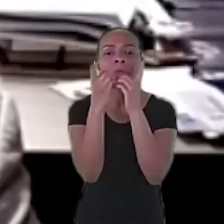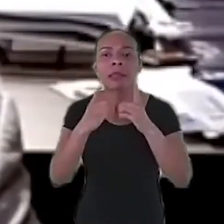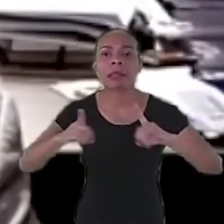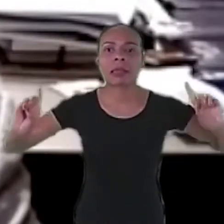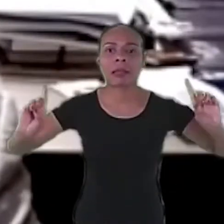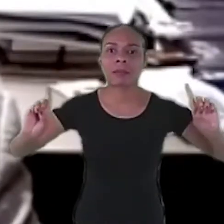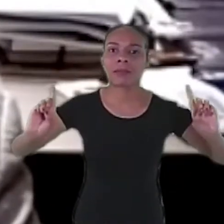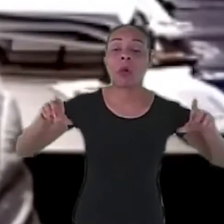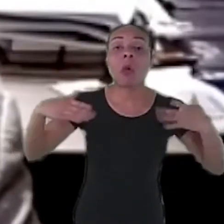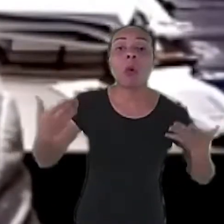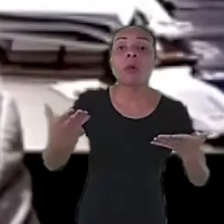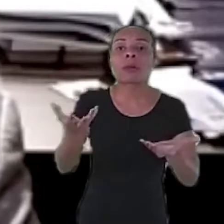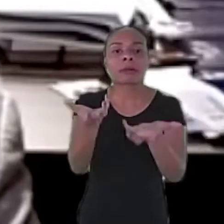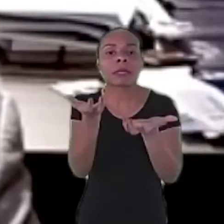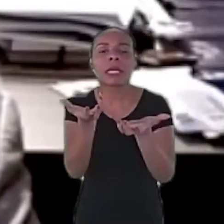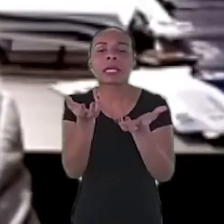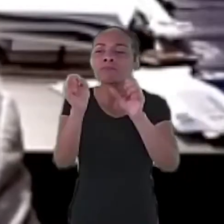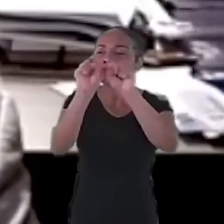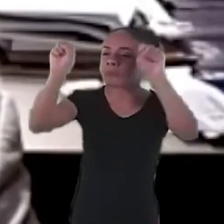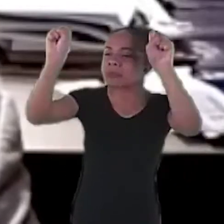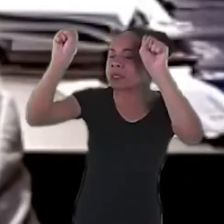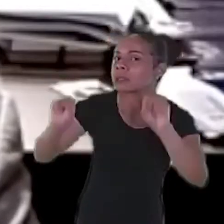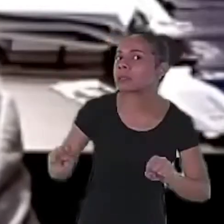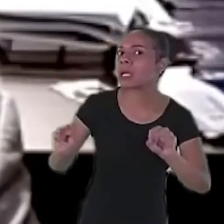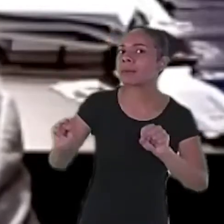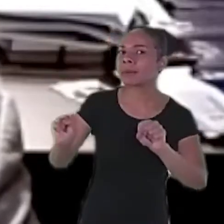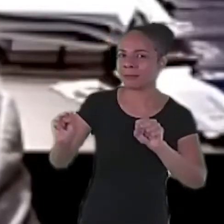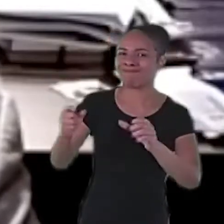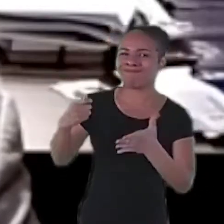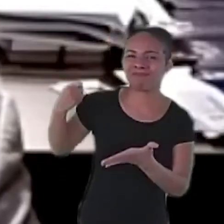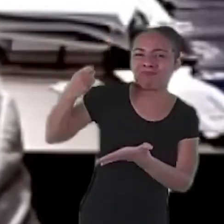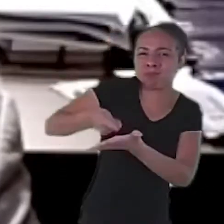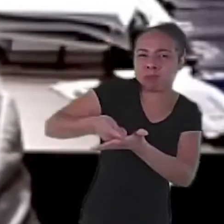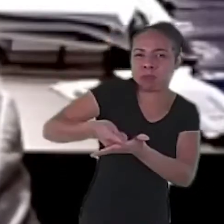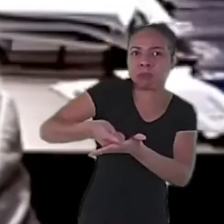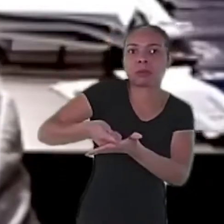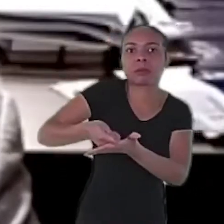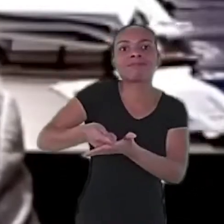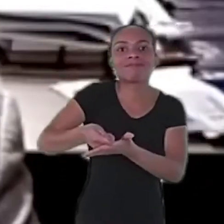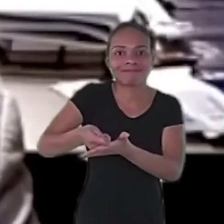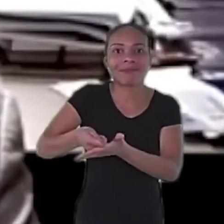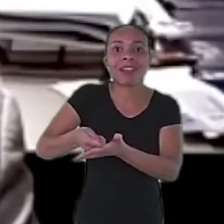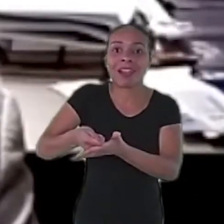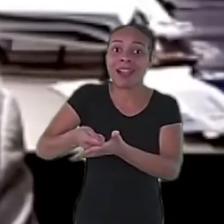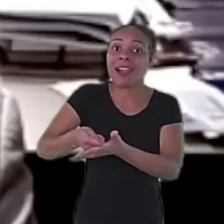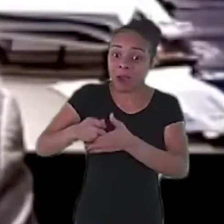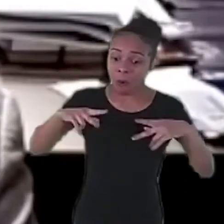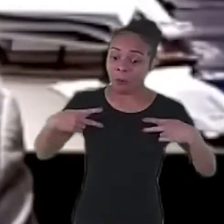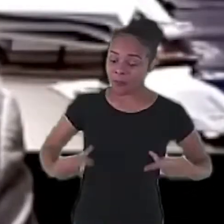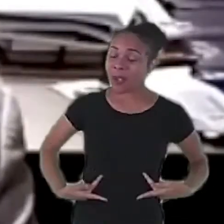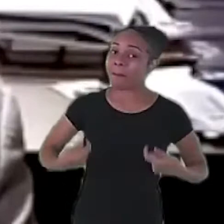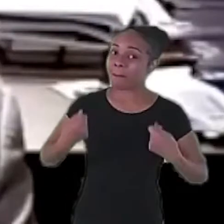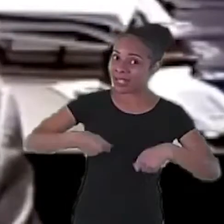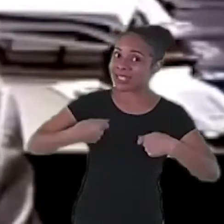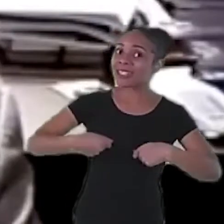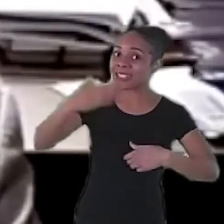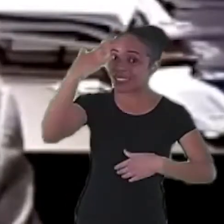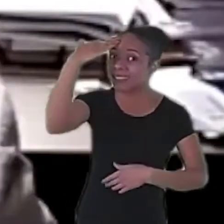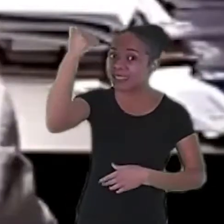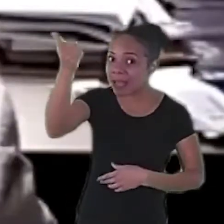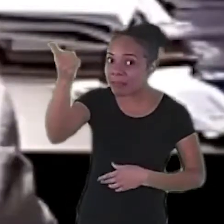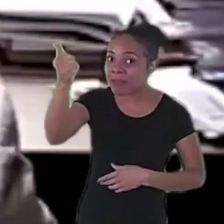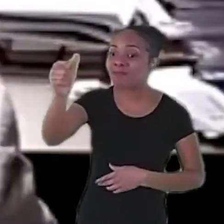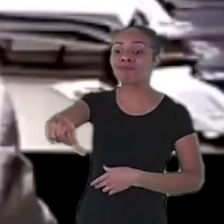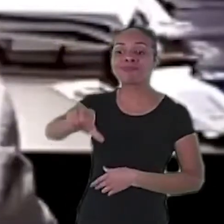ou ditatorial. A humanidade tem que saber o que ela quer para escolher, tá certo? O